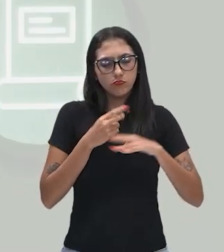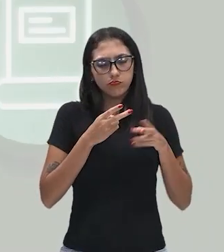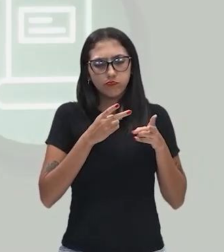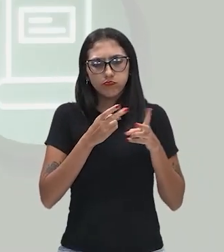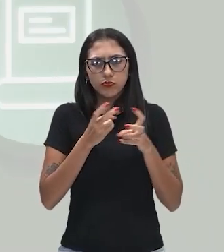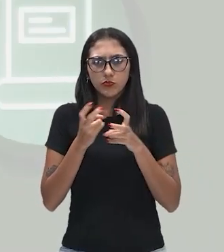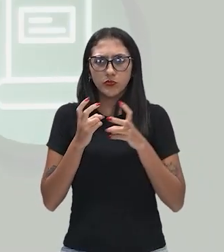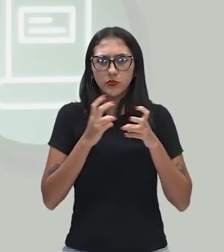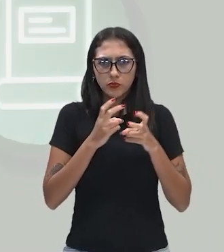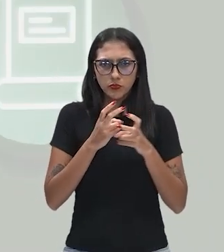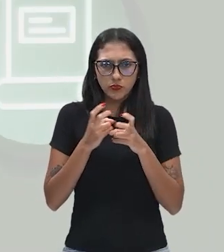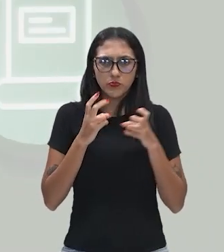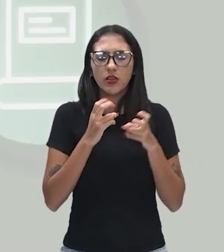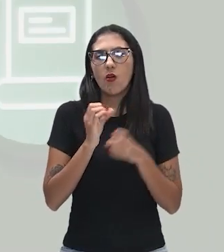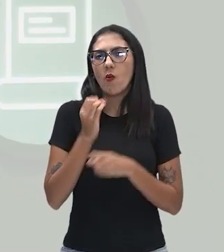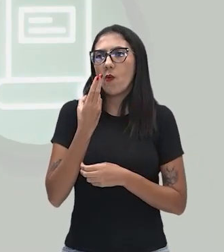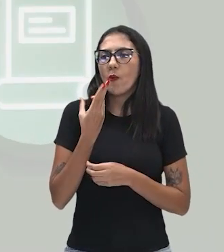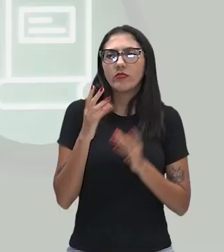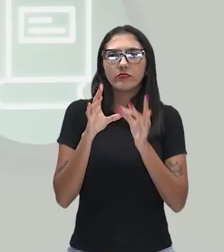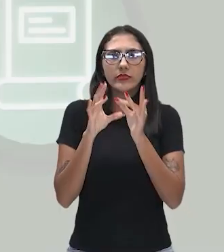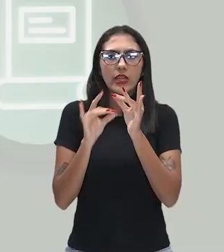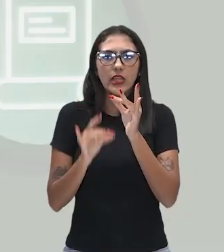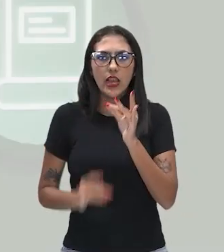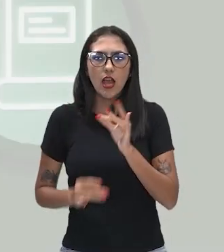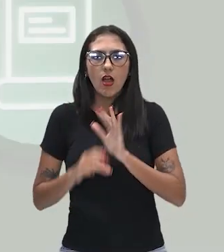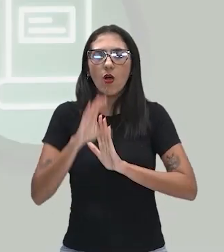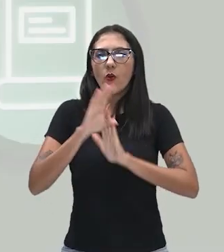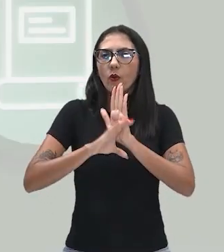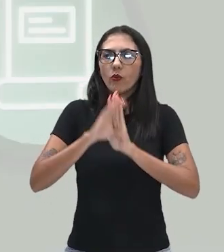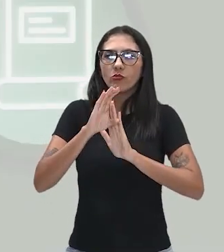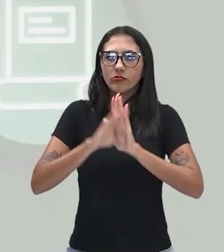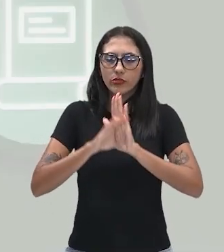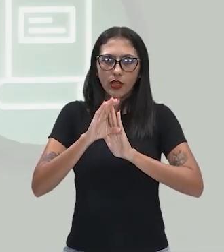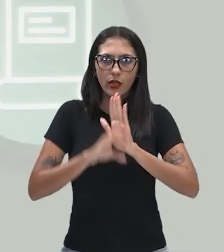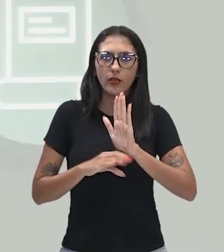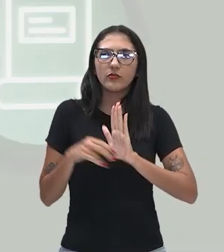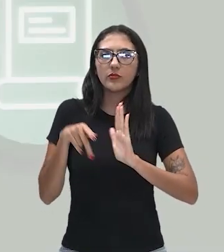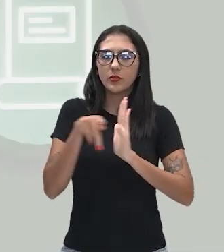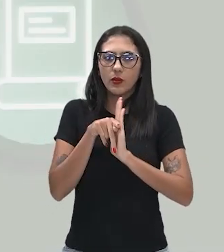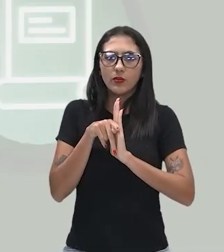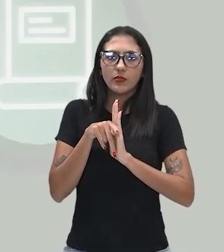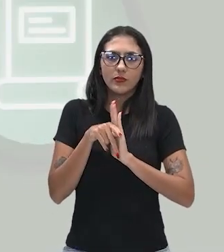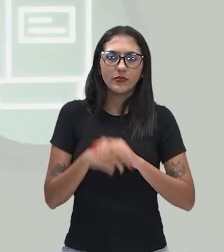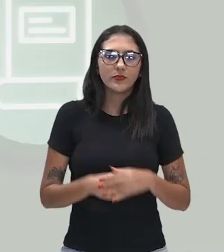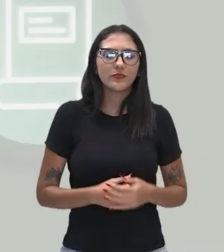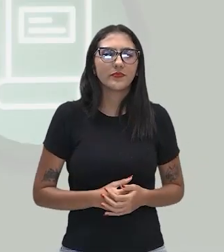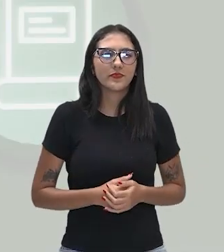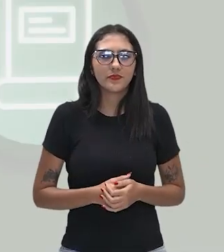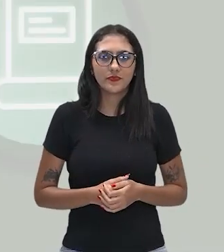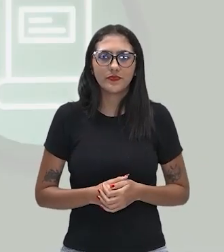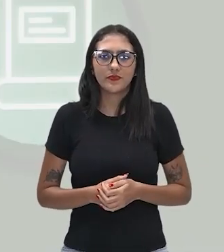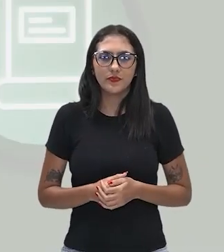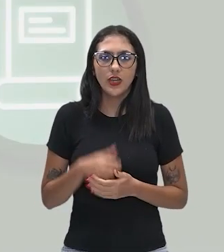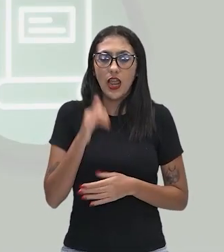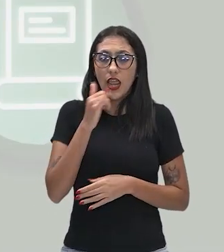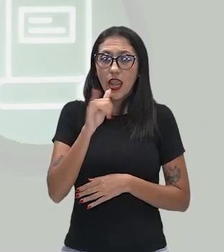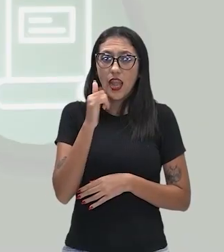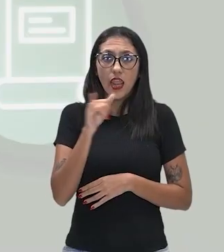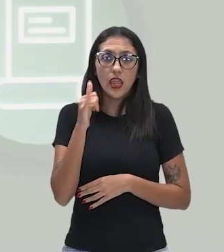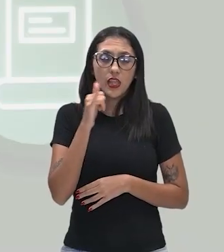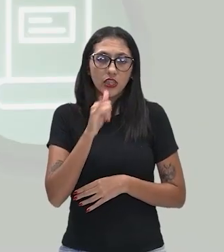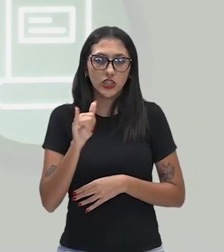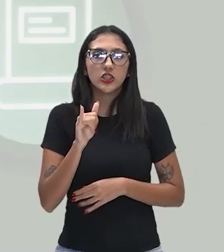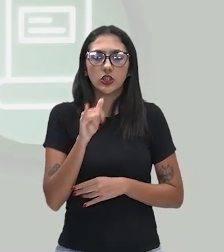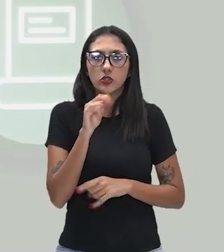identificar ou conceituar aquilo que nós conhecemos como fótons. A energia que é emitida por um corpo,